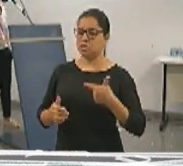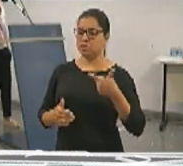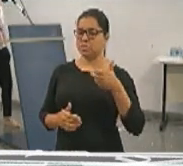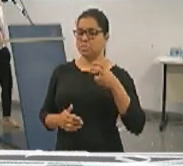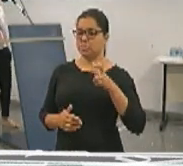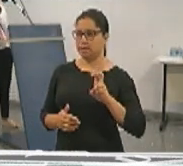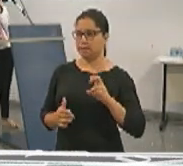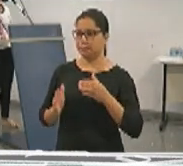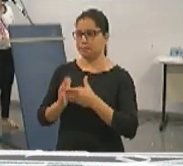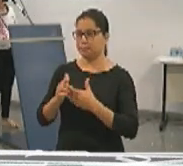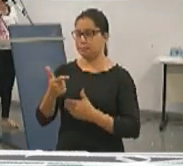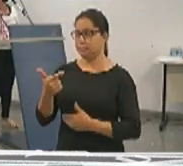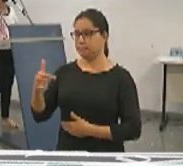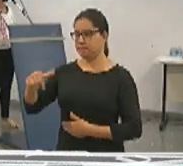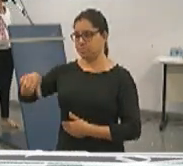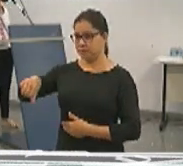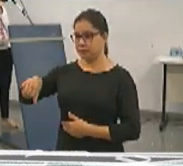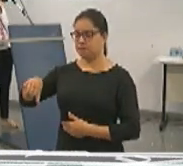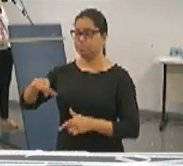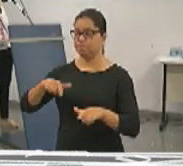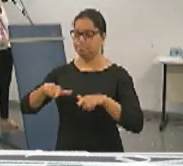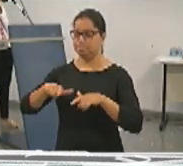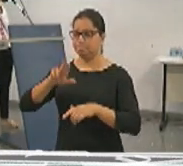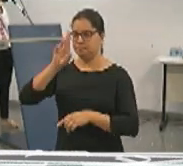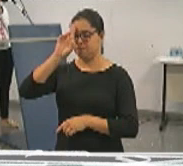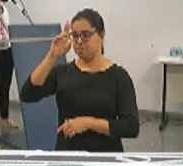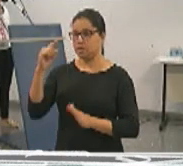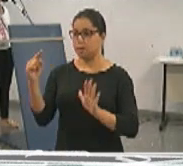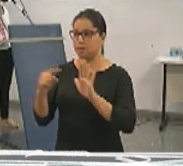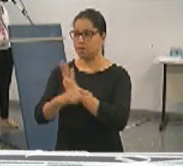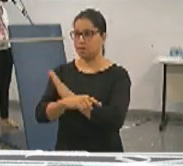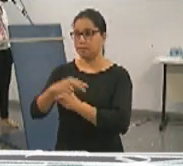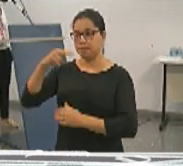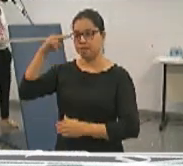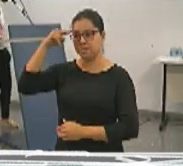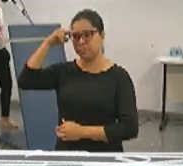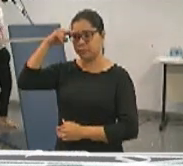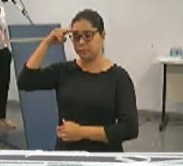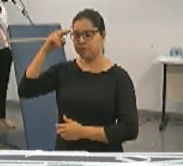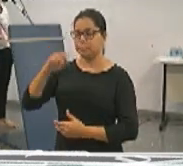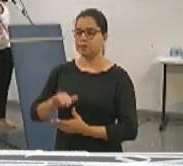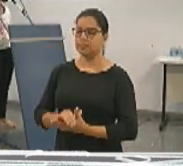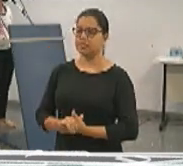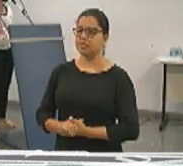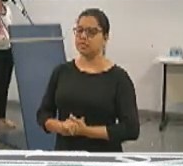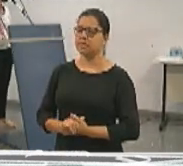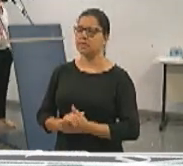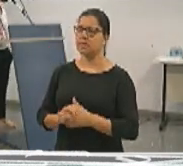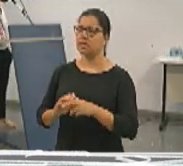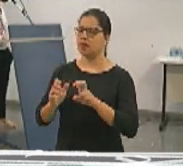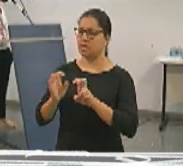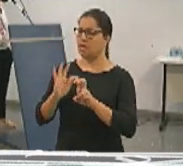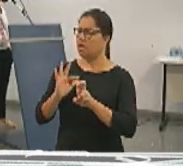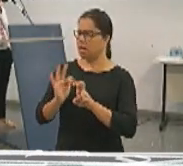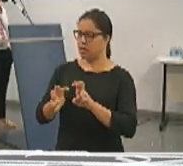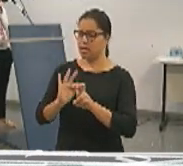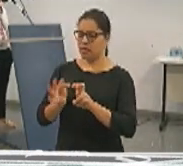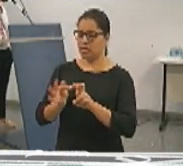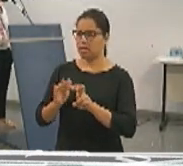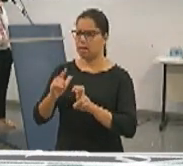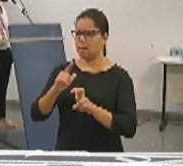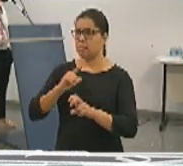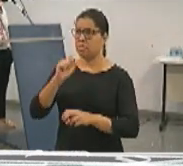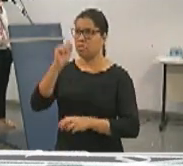2015-2019. Minha pergunta vai para o professor Joelson. Professor, a EAD no Brasil, nas IES